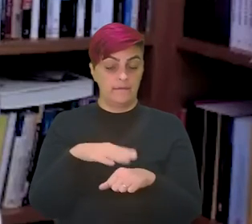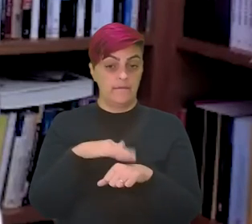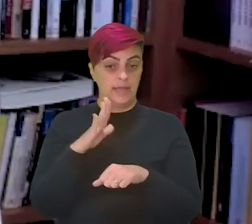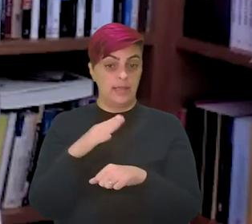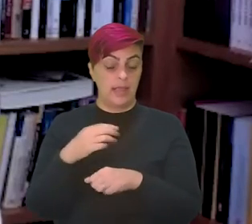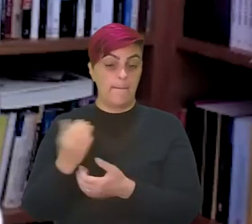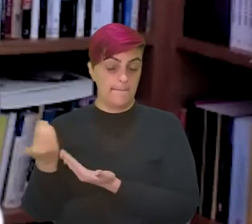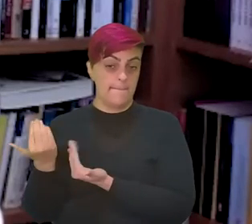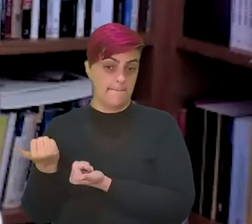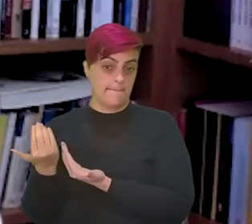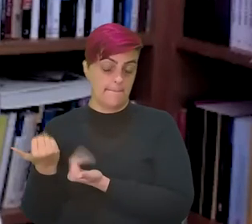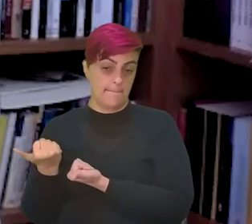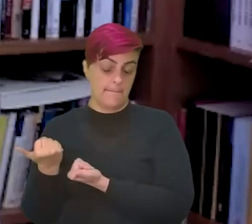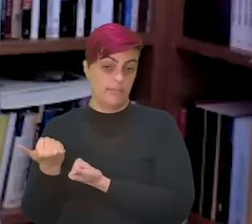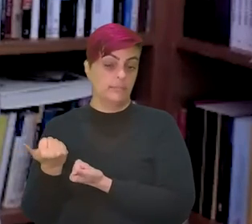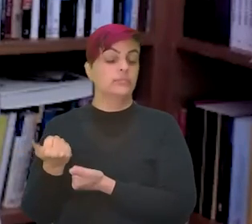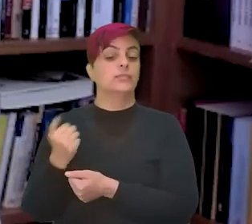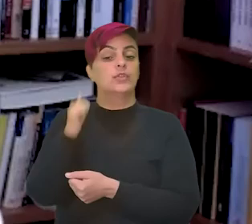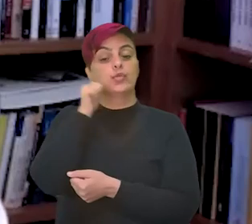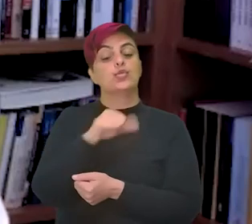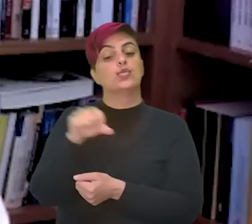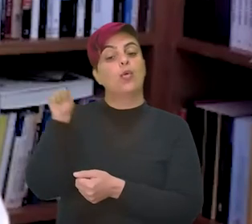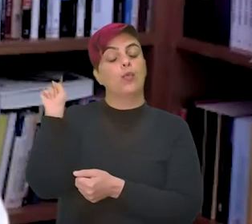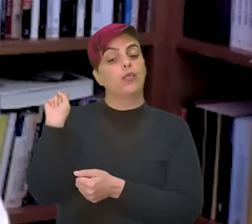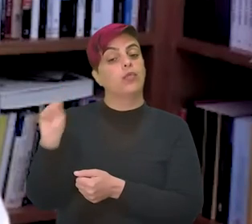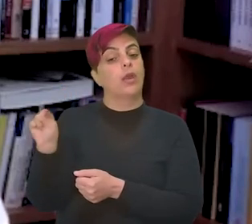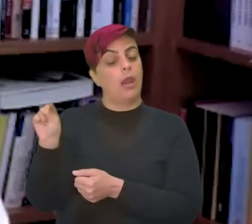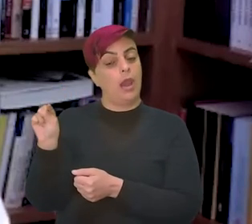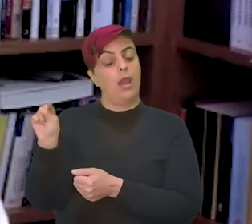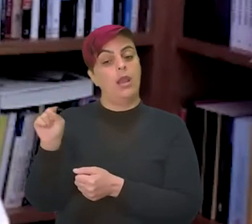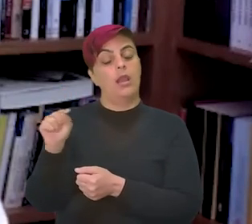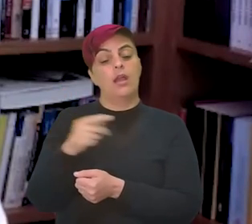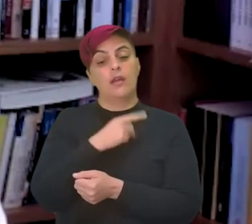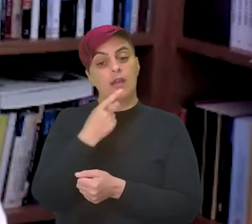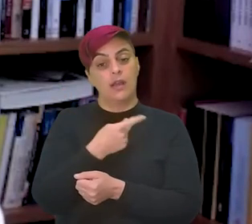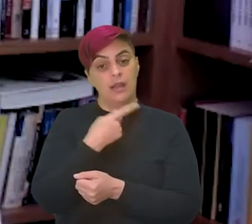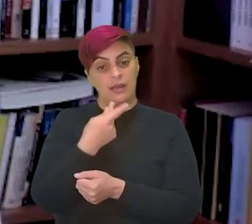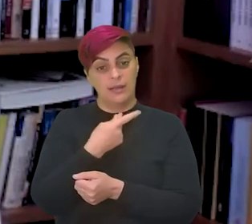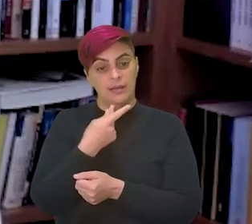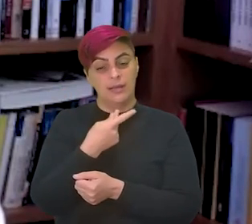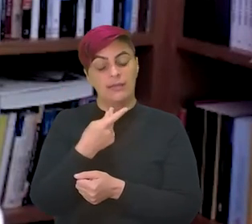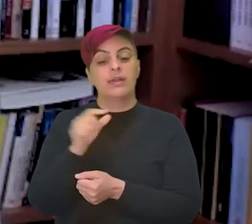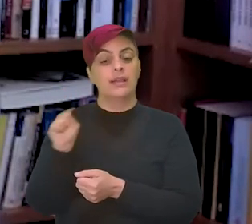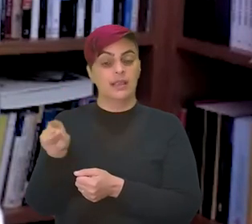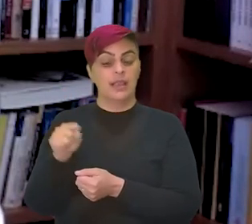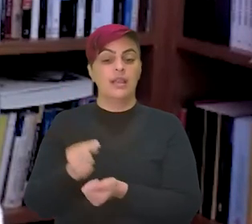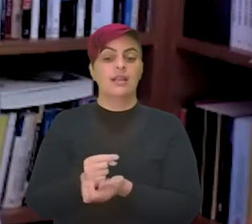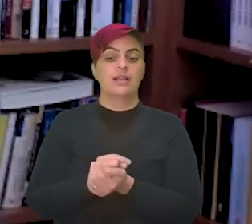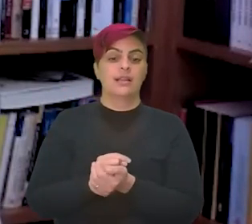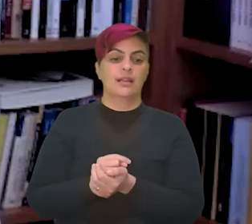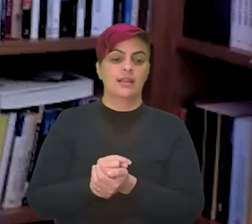caçula, eles tiveram três filhas, a filha caçula, ela própria diz que ela